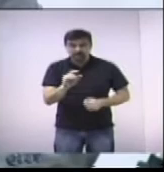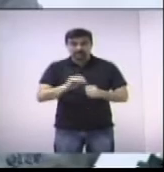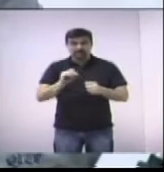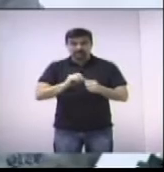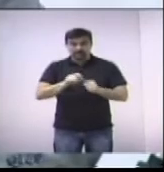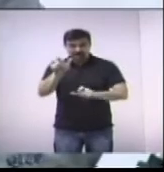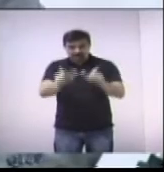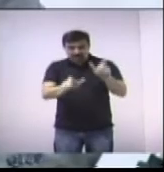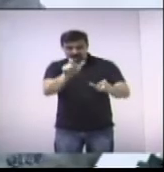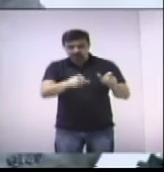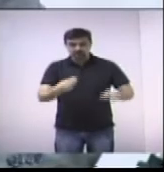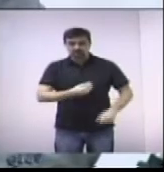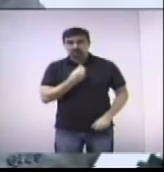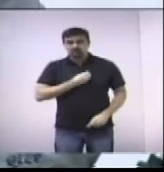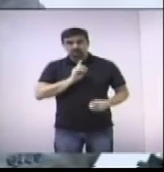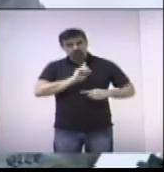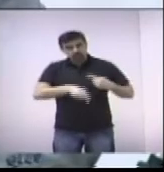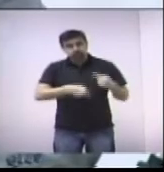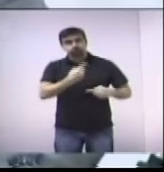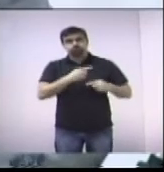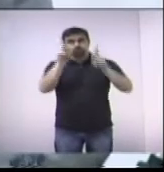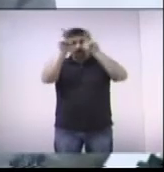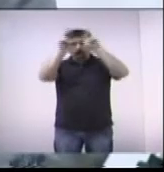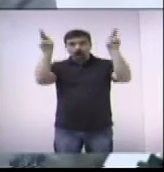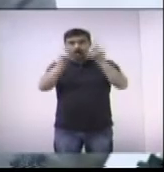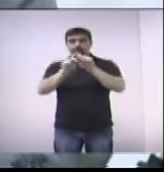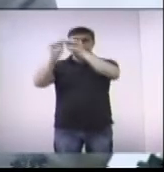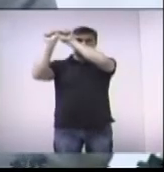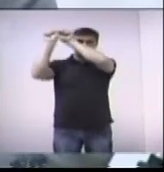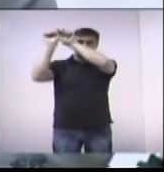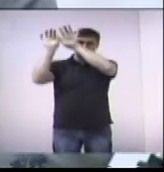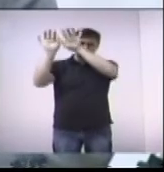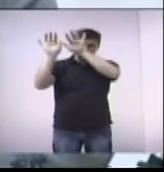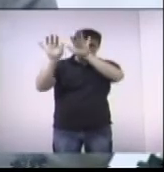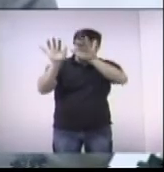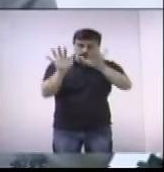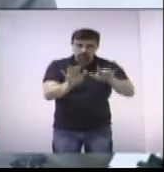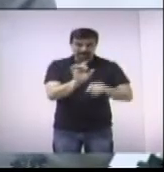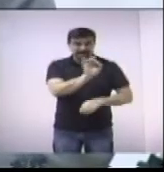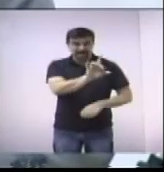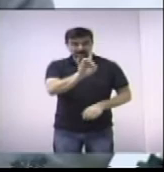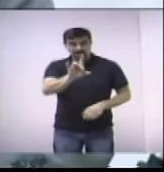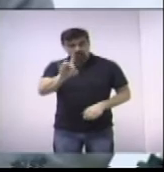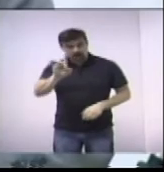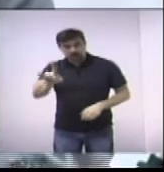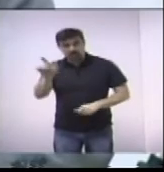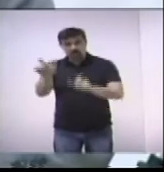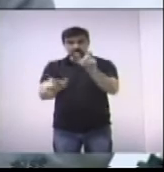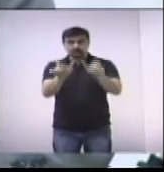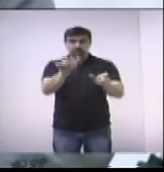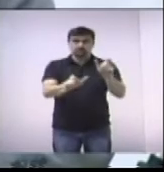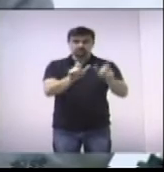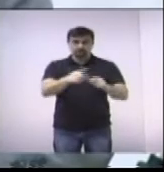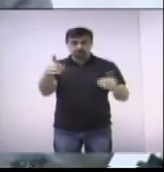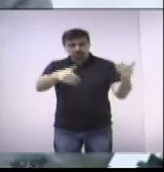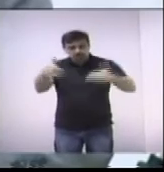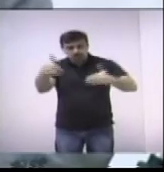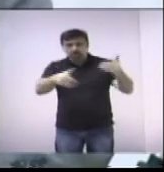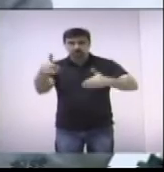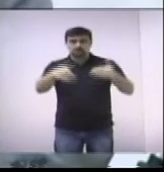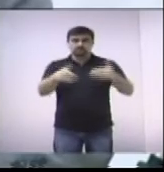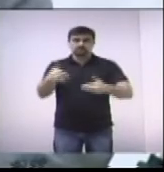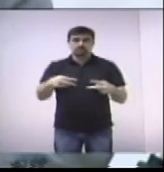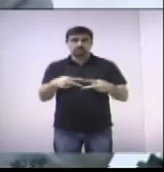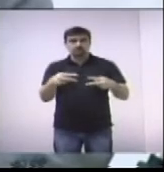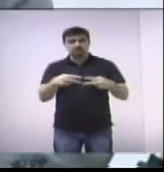de todos nós, trazendo um pouquinho de paz a cada um dos corações de todas as pessoas que fazem parte desse poder,